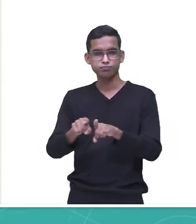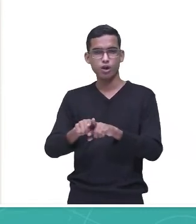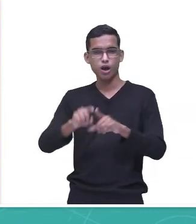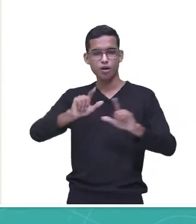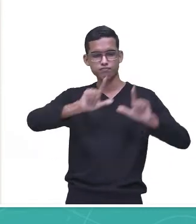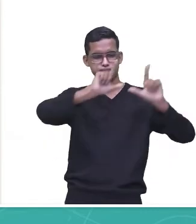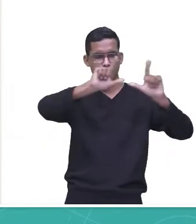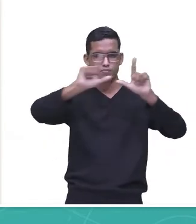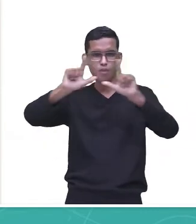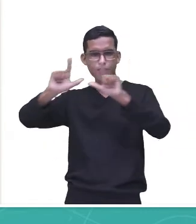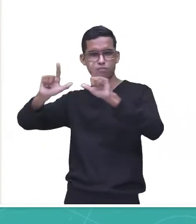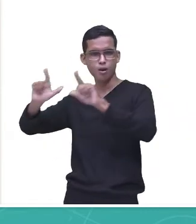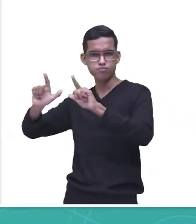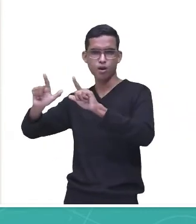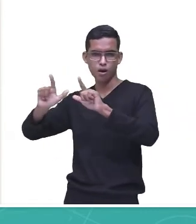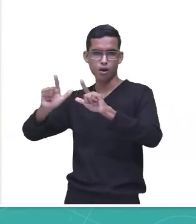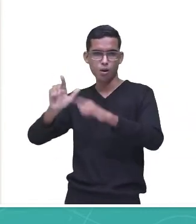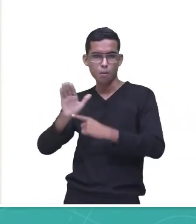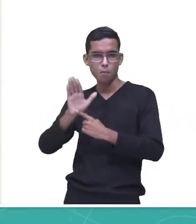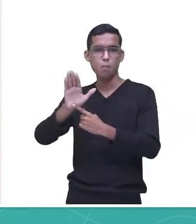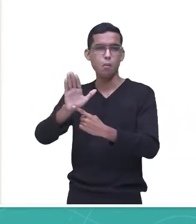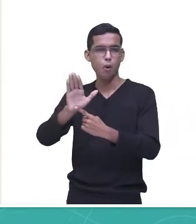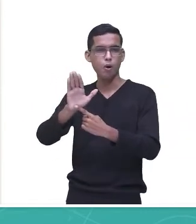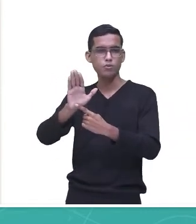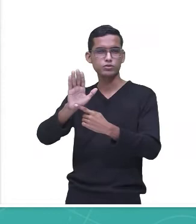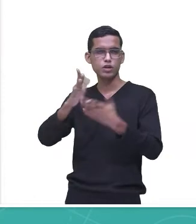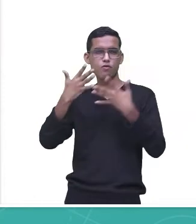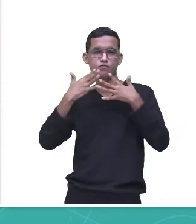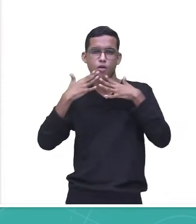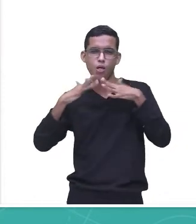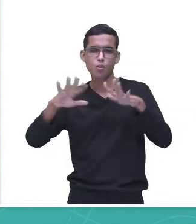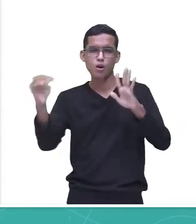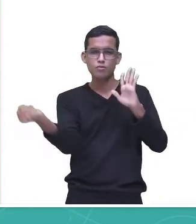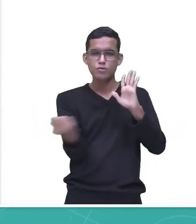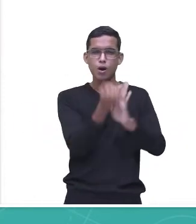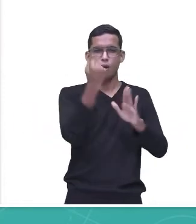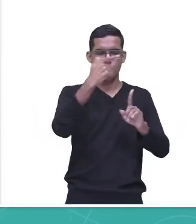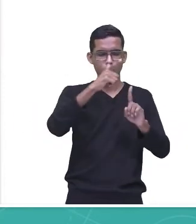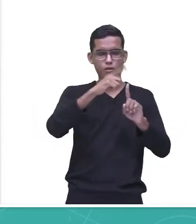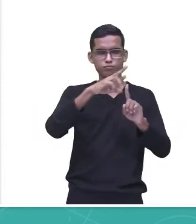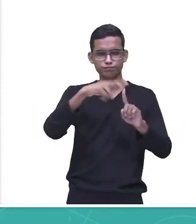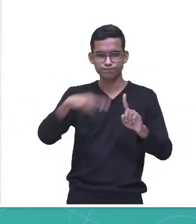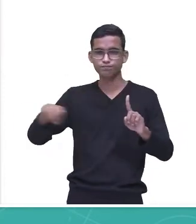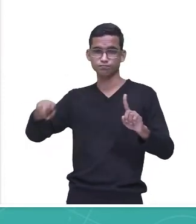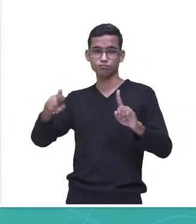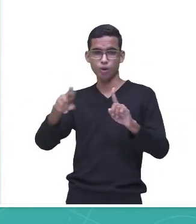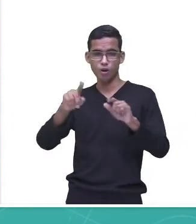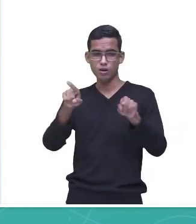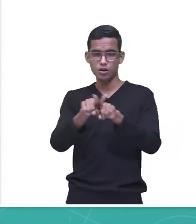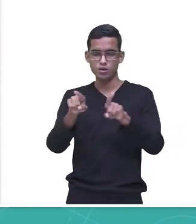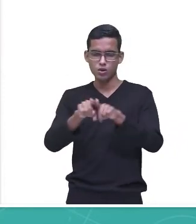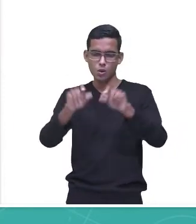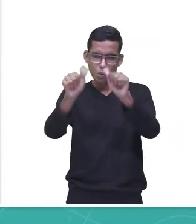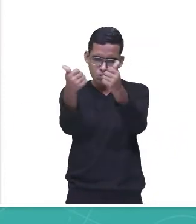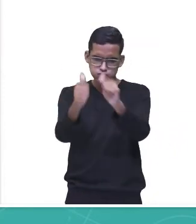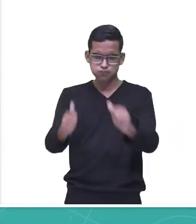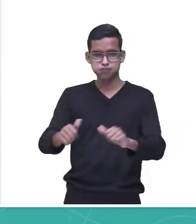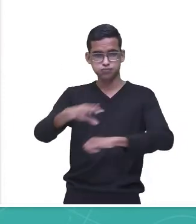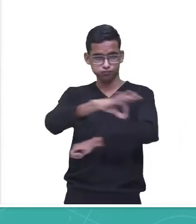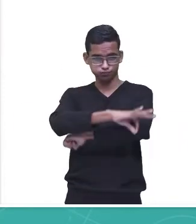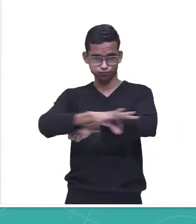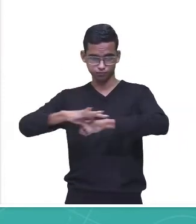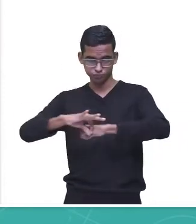religioso da escultura e da arquitetura. A pintura irá se desenvolver nas iluminuras dos manuscritos. As iluminuras